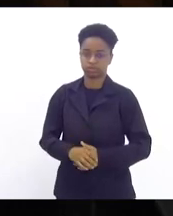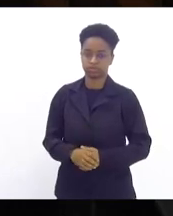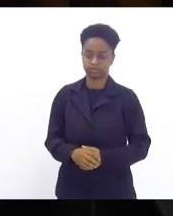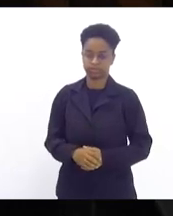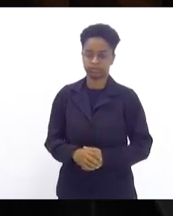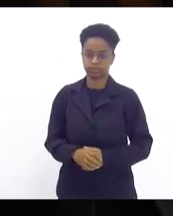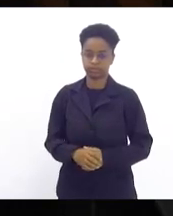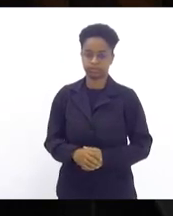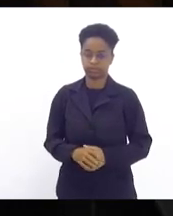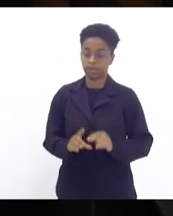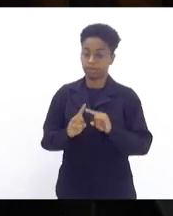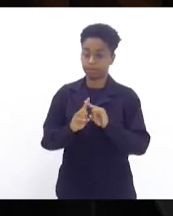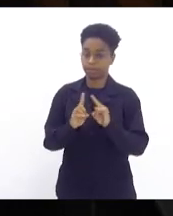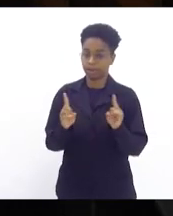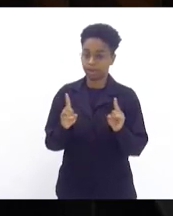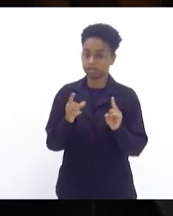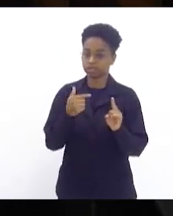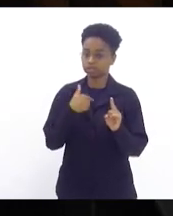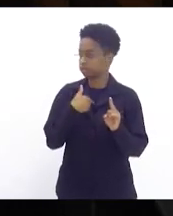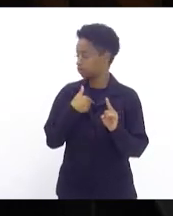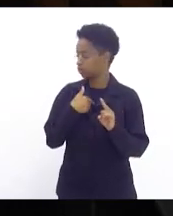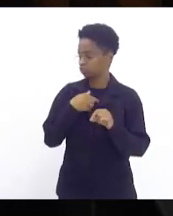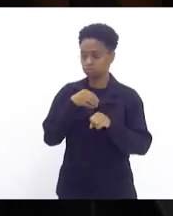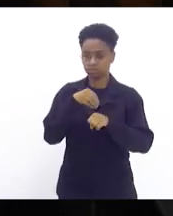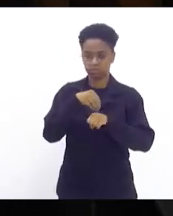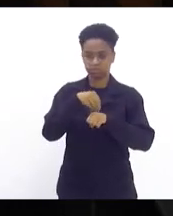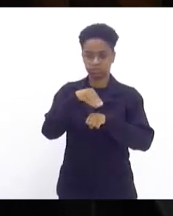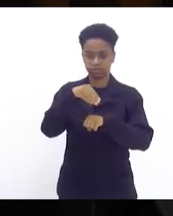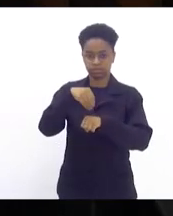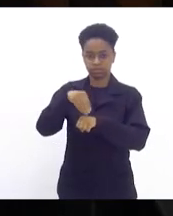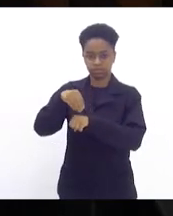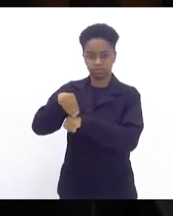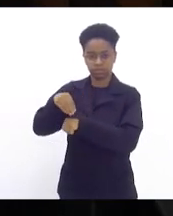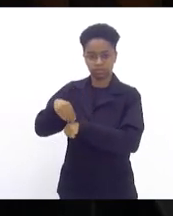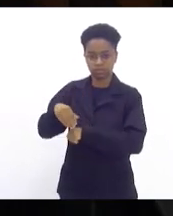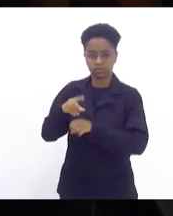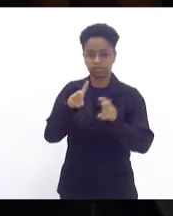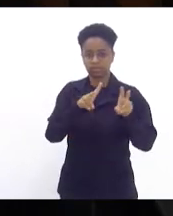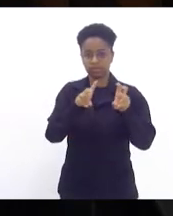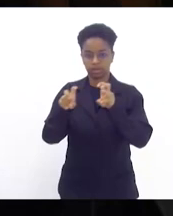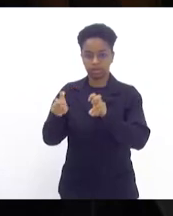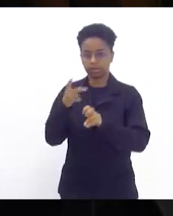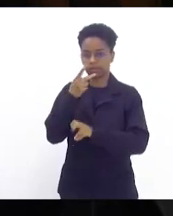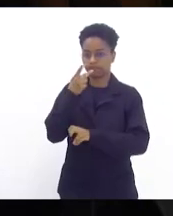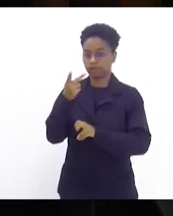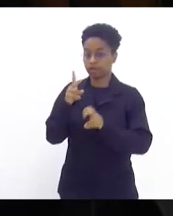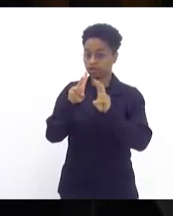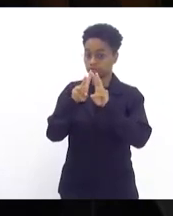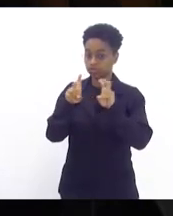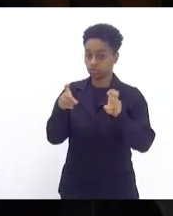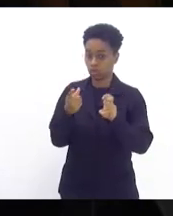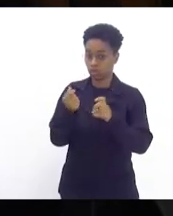mas Estou trazendo esse tema falando de economia